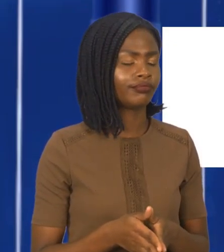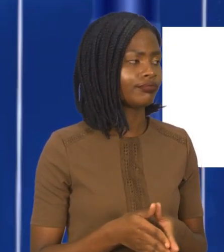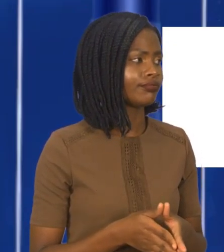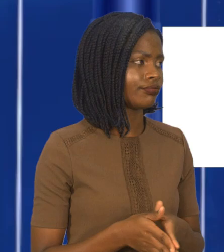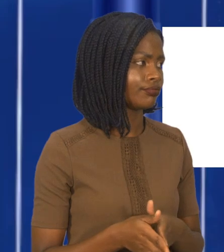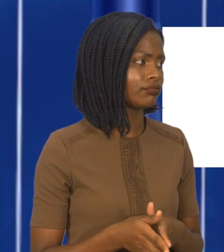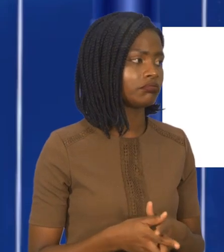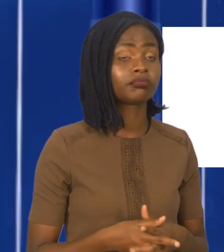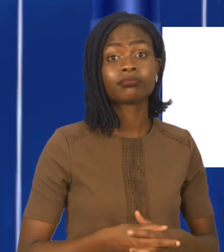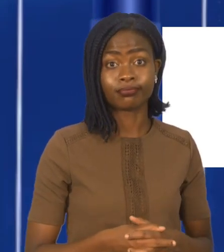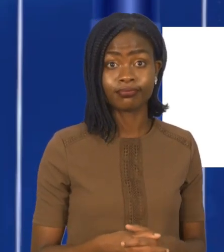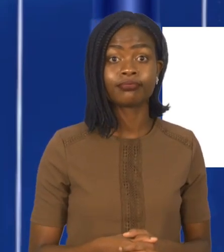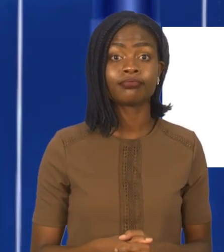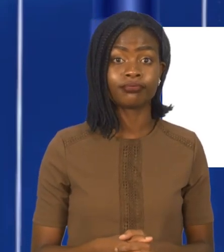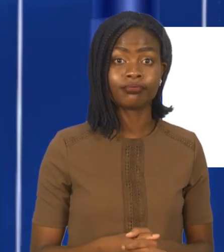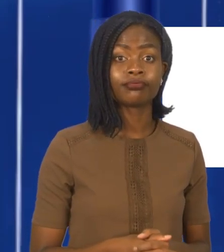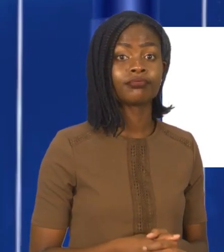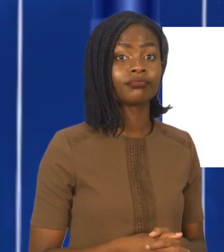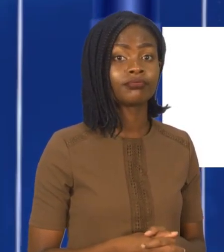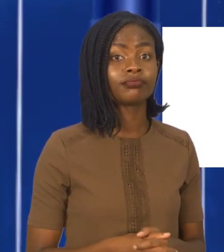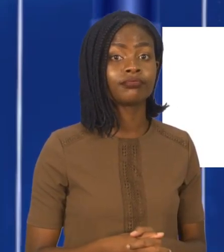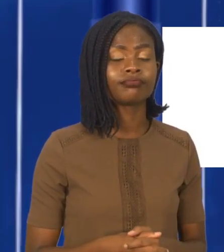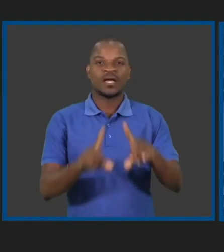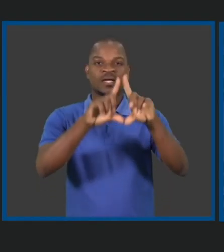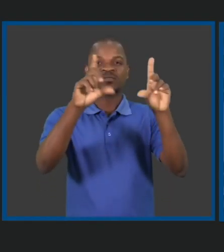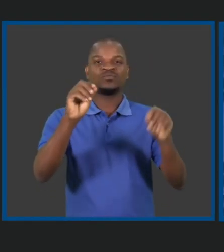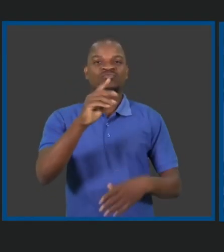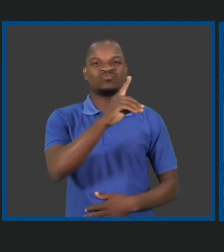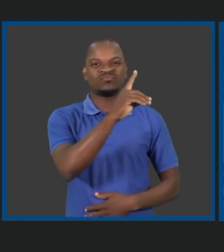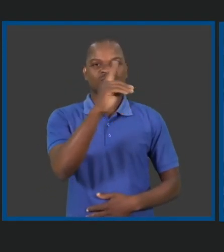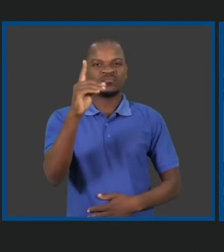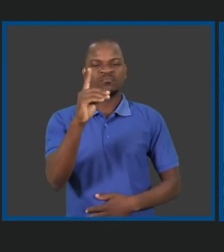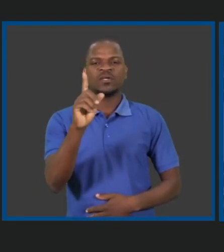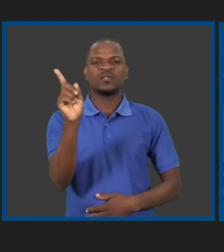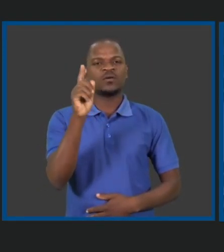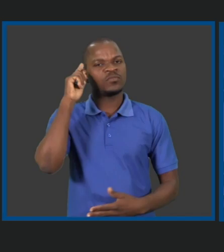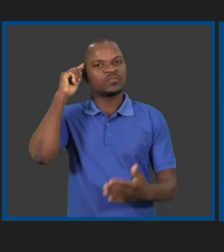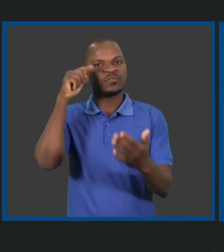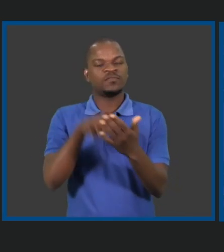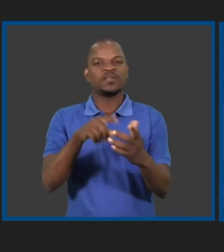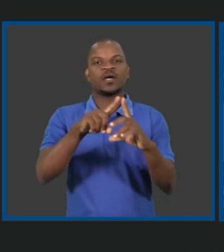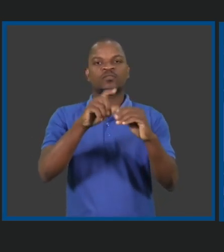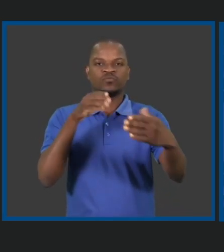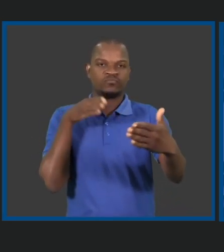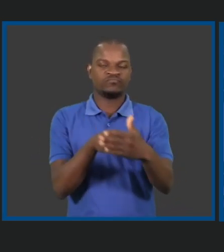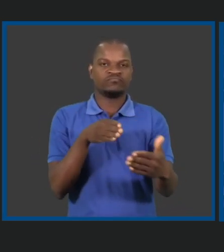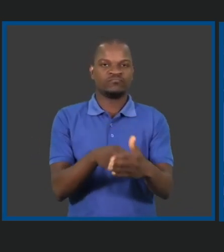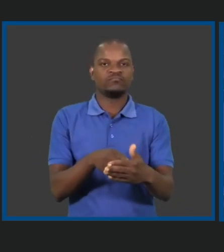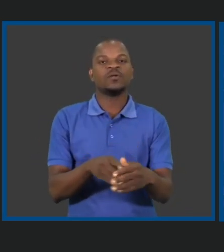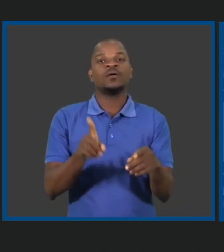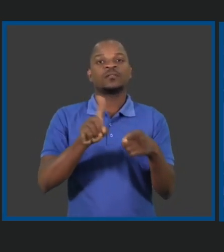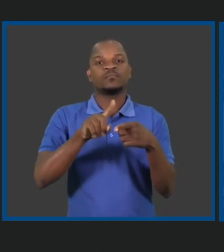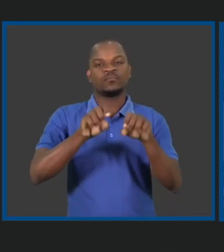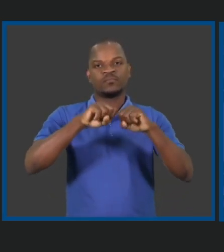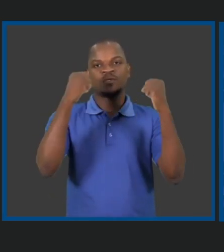Cegos e Ambílopes de Moçambique a CAMO Deficiência não é ineficiência a